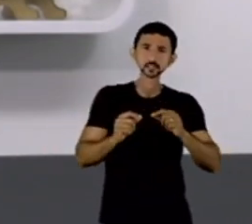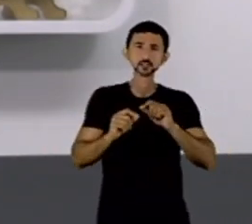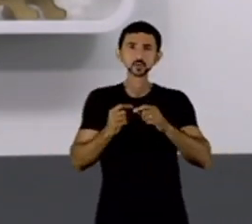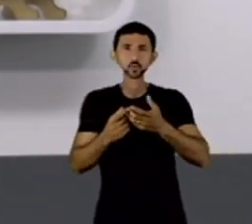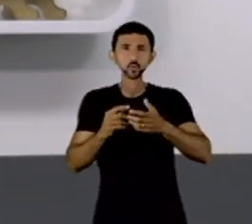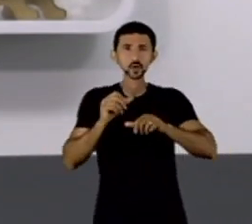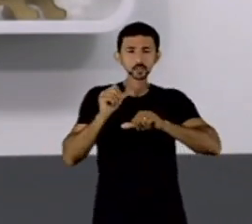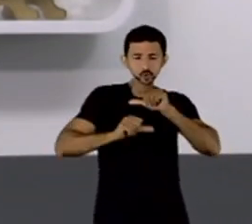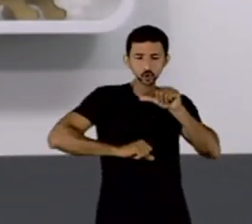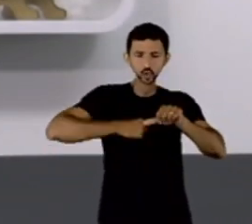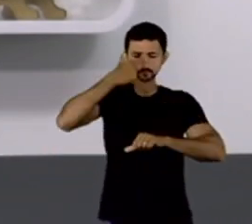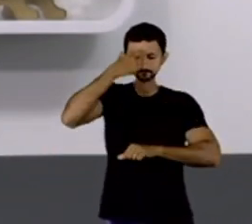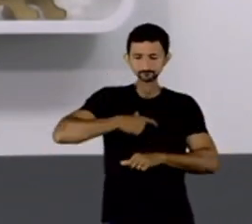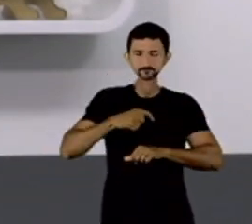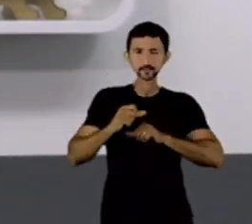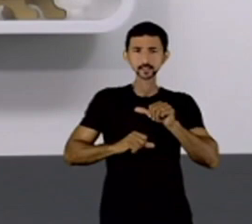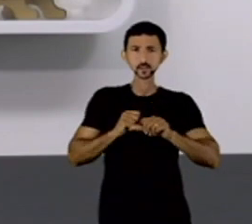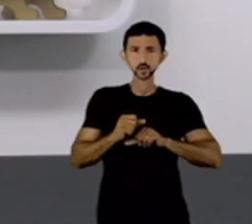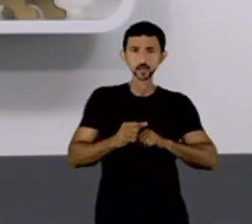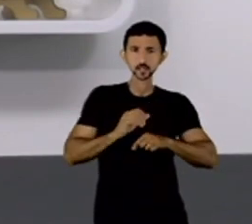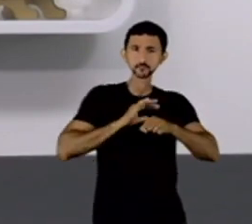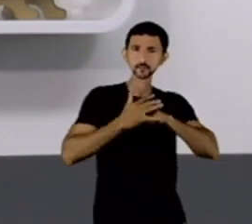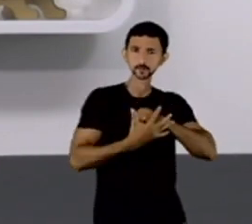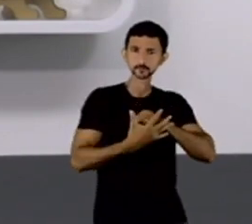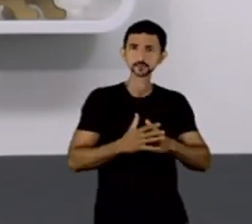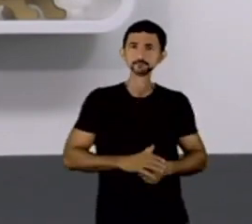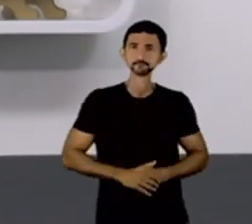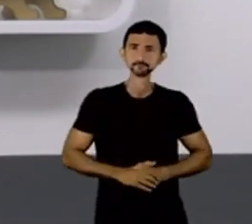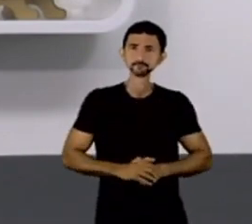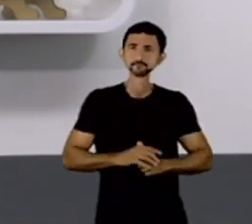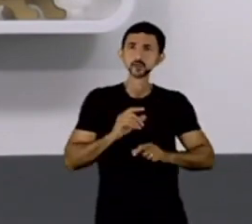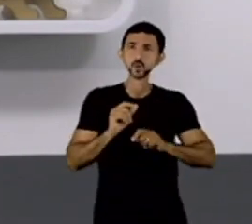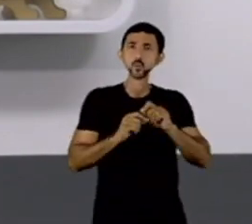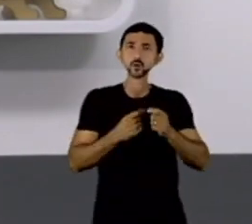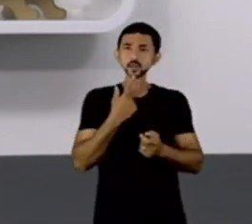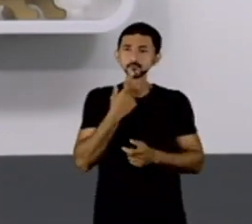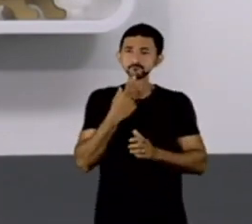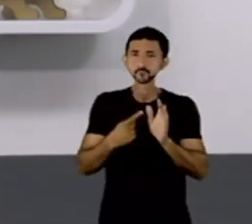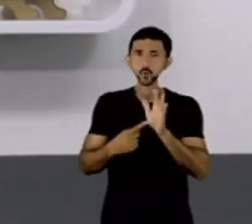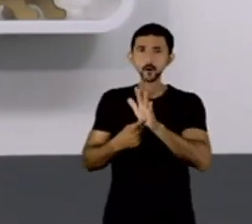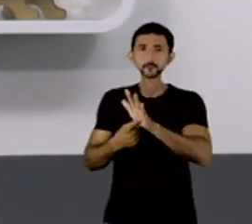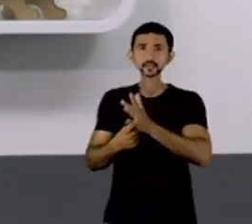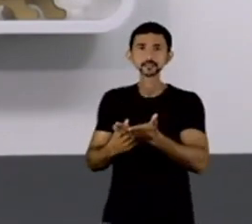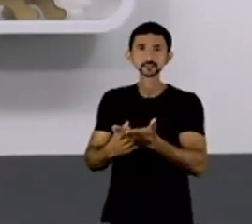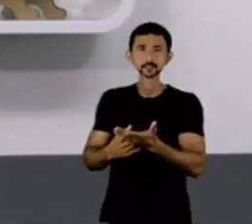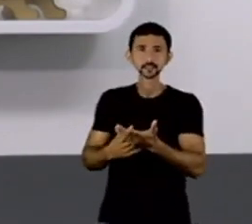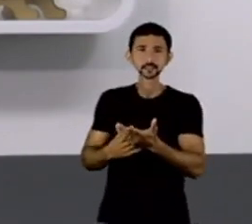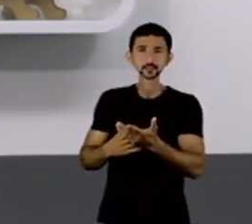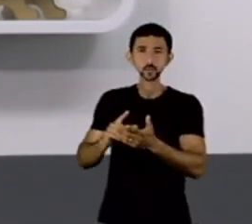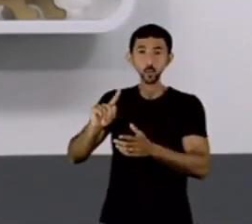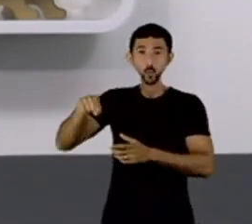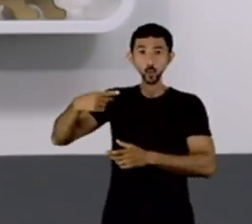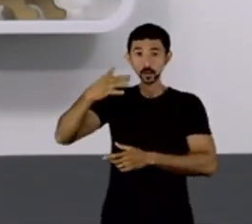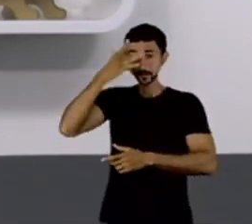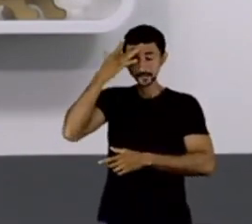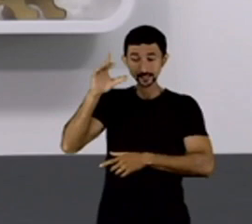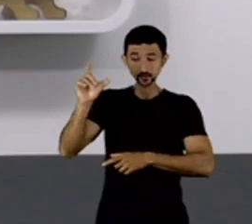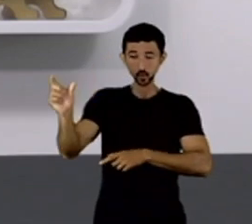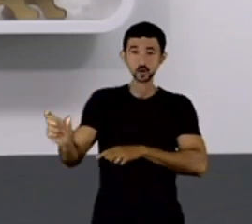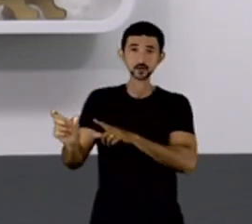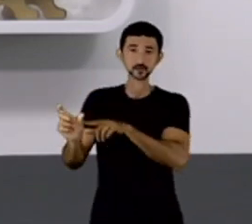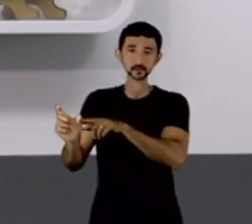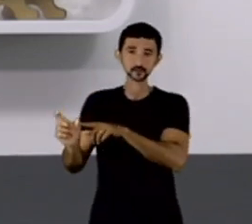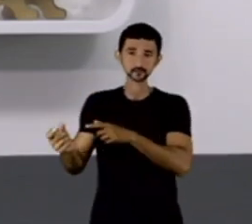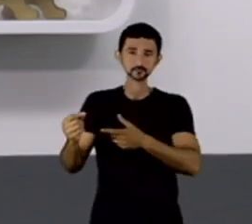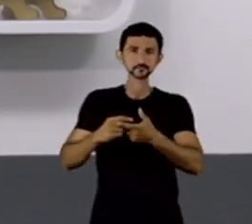foram modificados pela pandemia. E aí, eu apresento a voz de uma outra pessoa, que é o